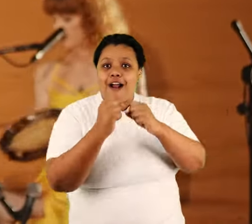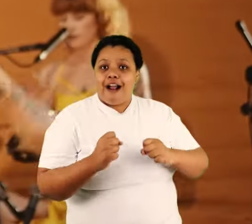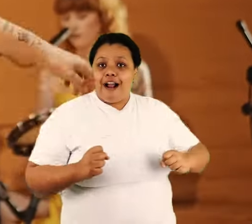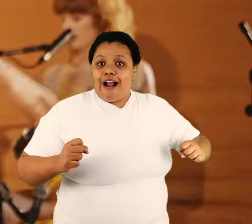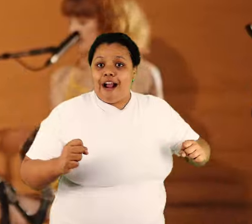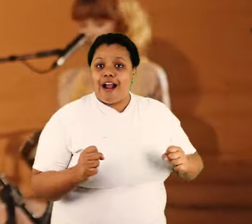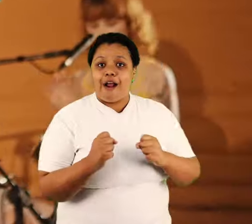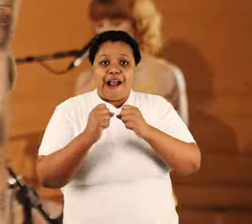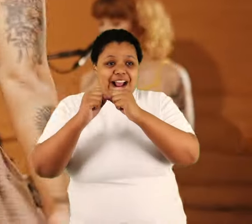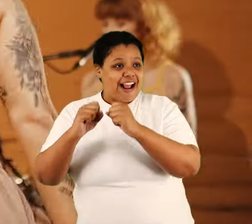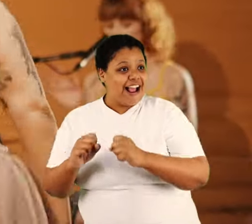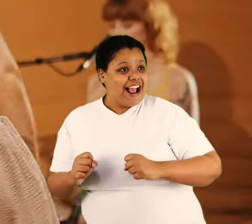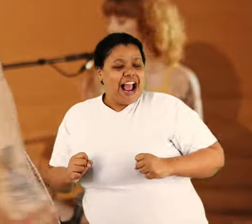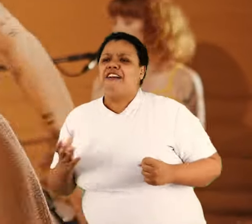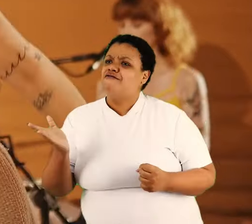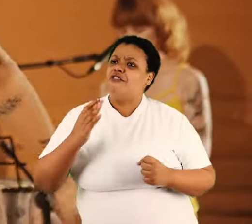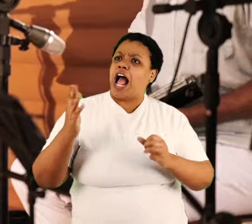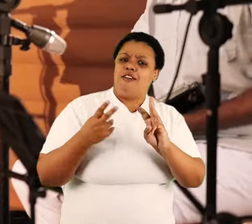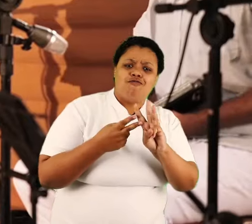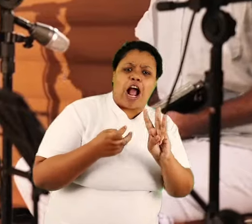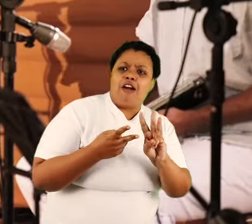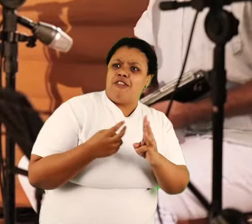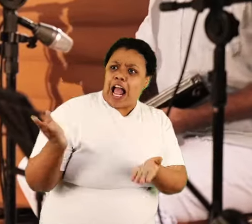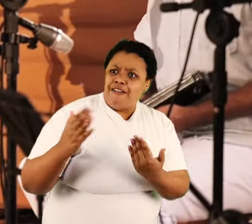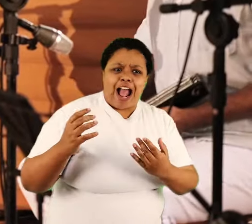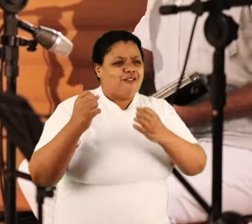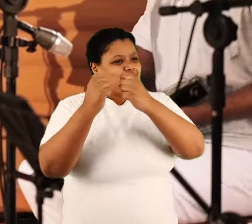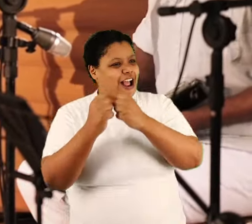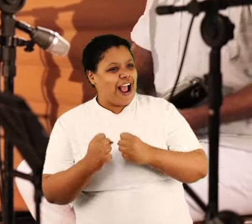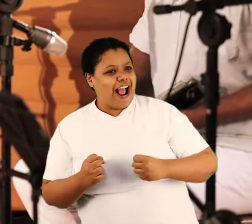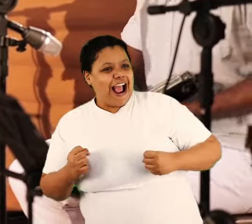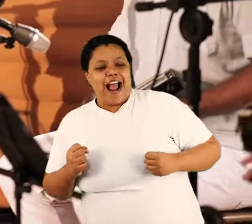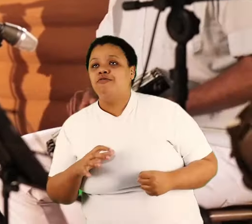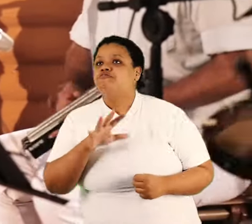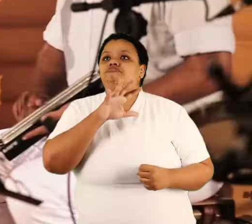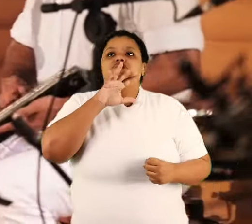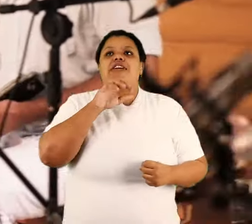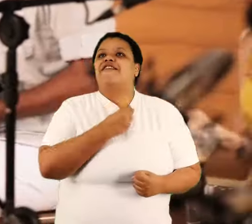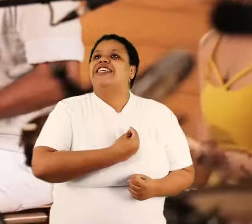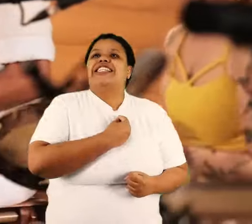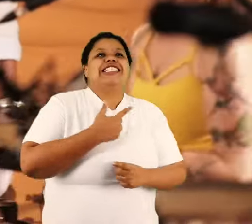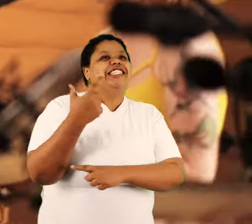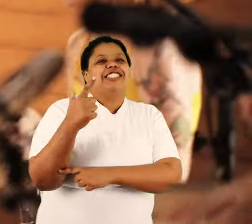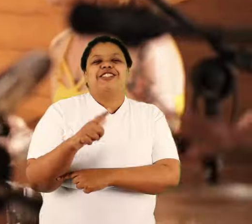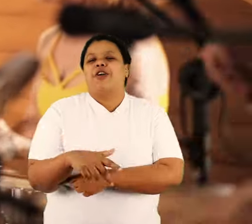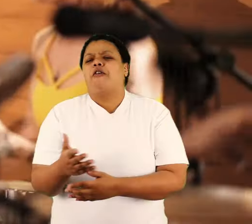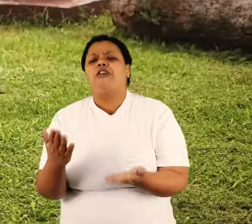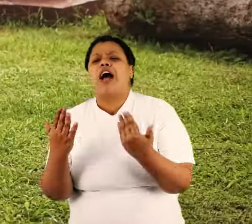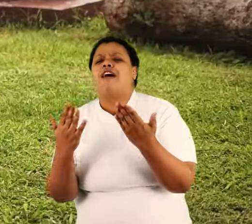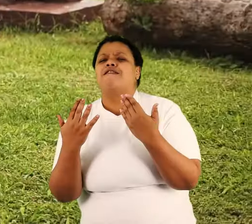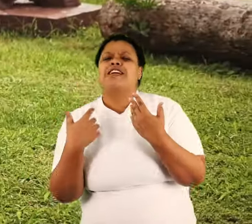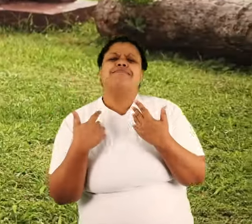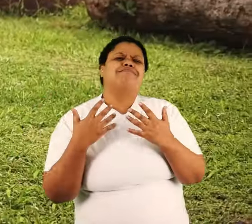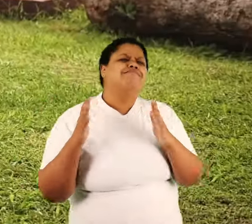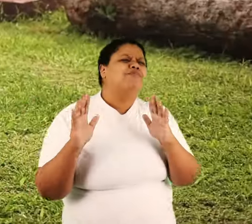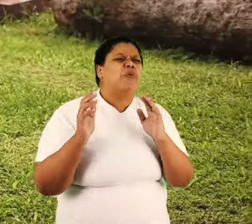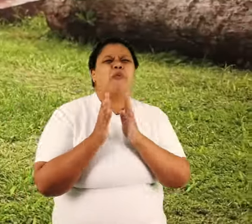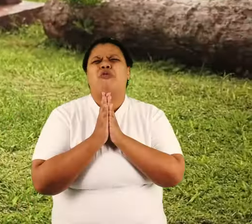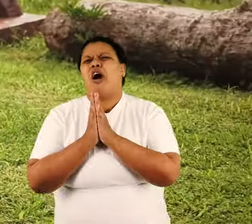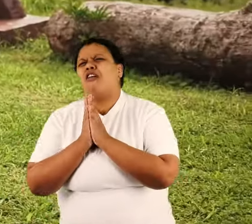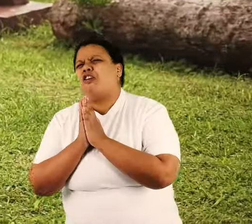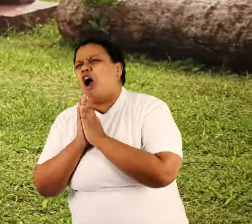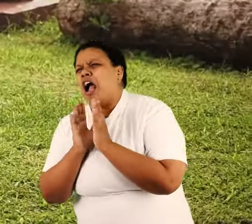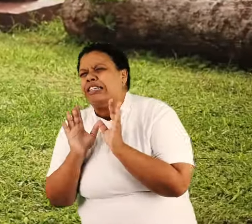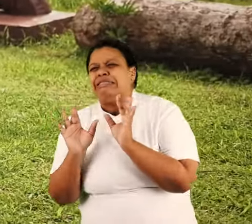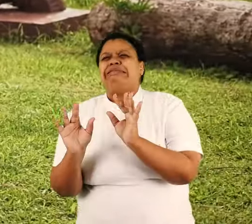Roda a cabocla bonita, respira essa vida de novo. Me deixa tocar no seu corpo, não